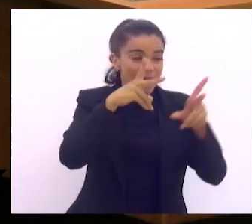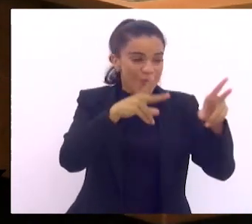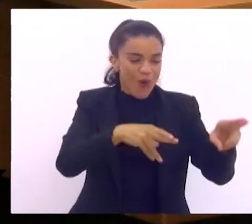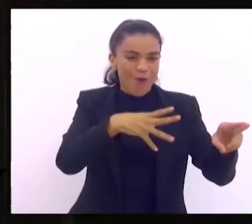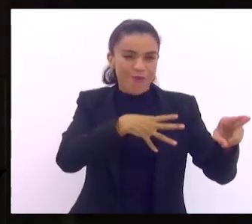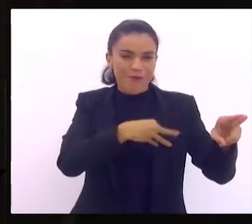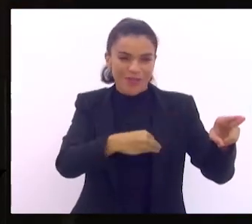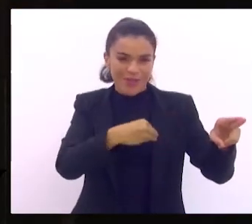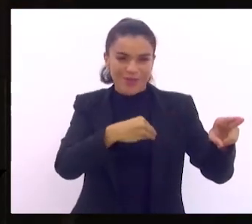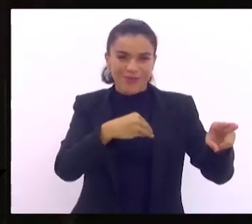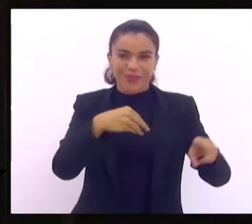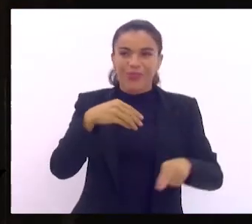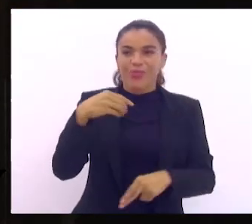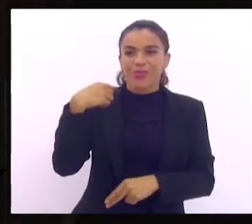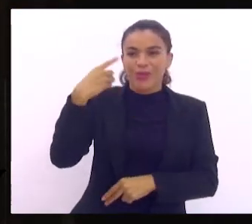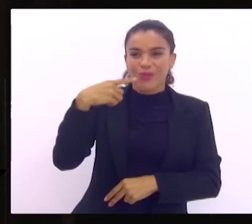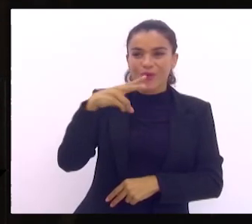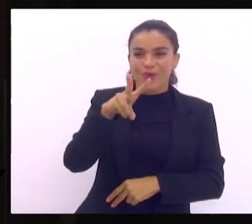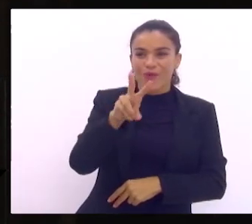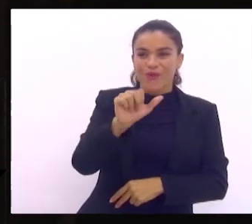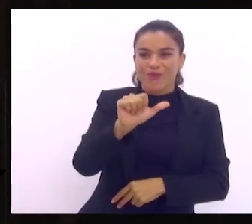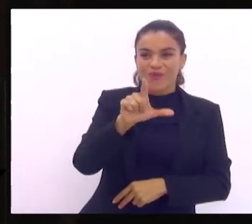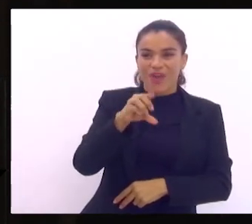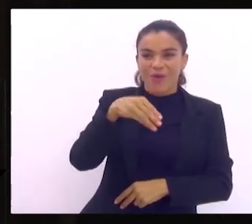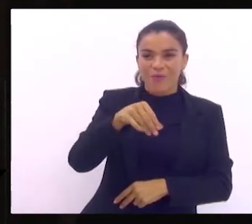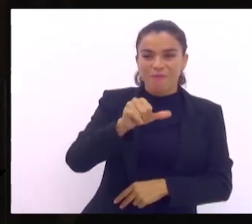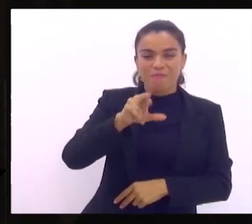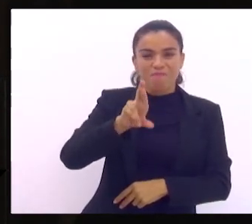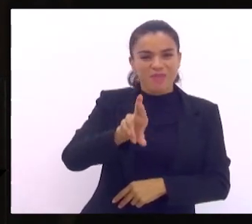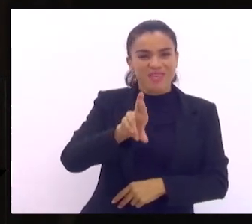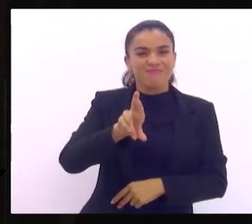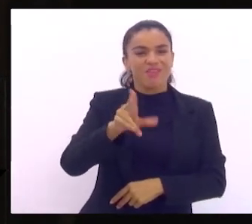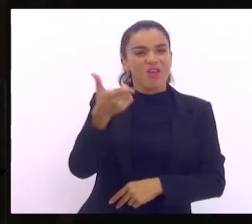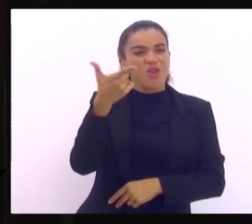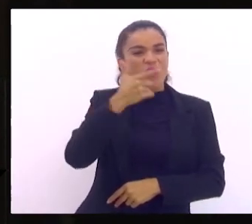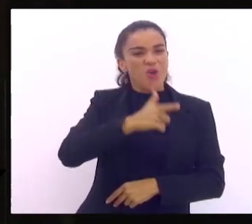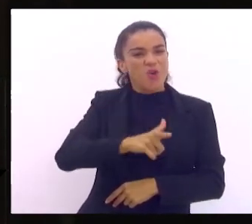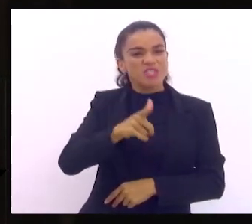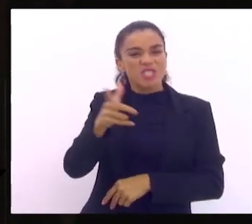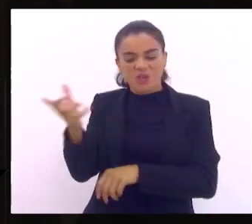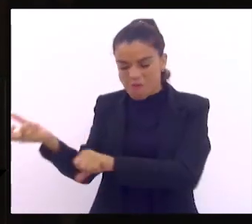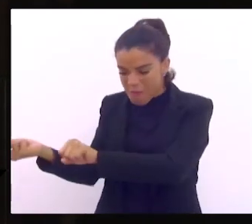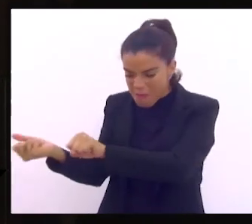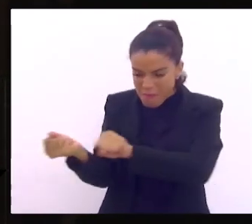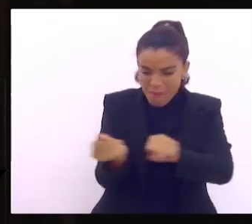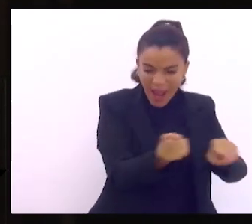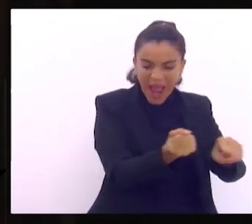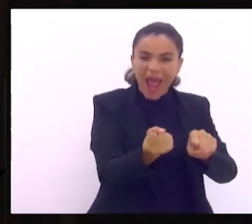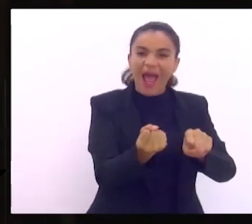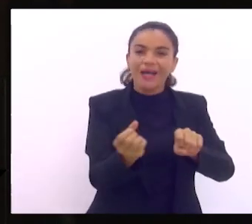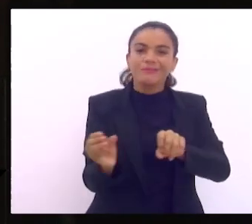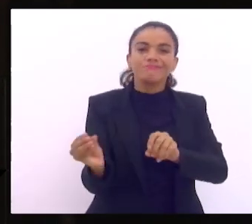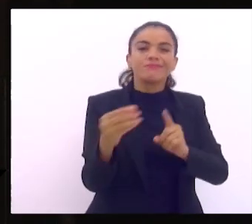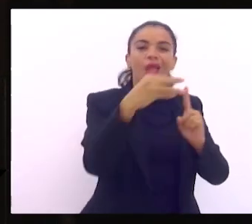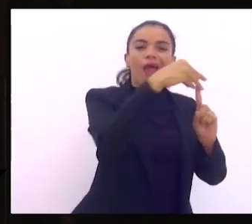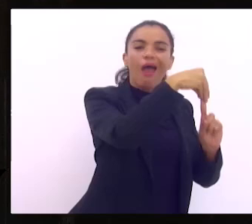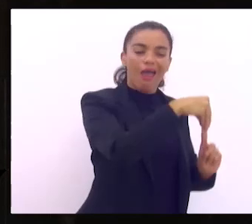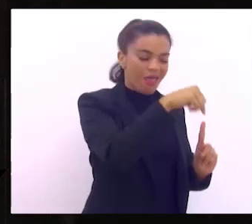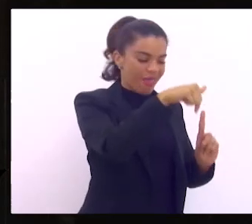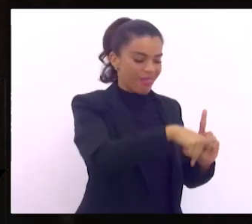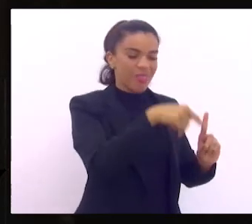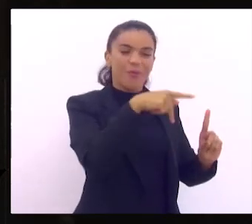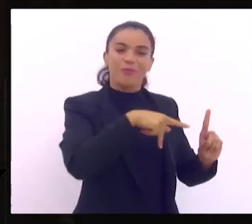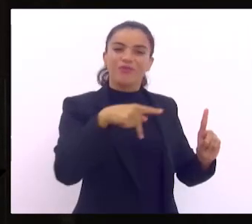nosso companheiro, doutor Valmir, falou, conseguiu recuperar, resgatar e colocar nas mãos do